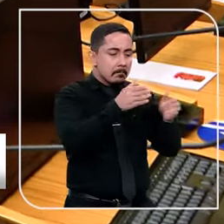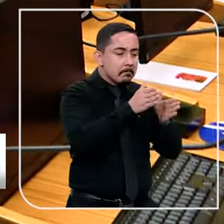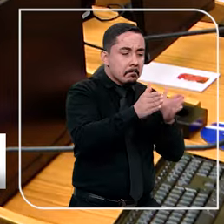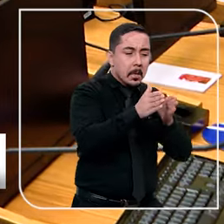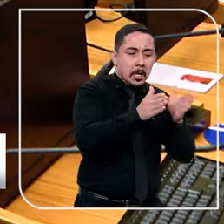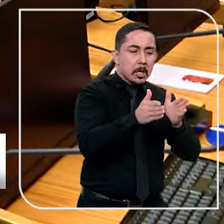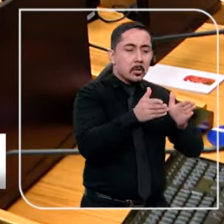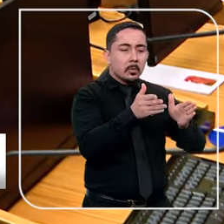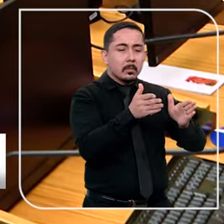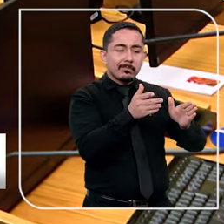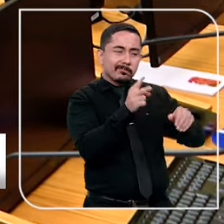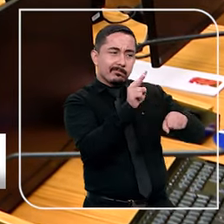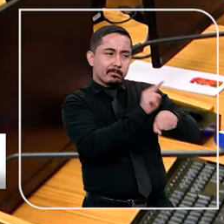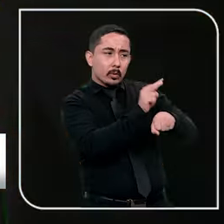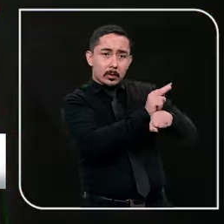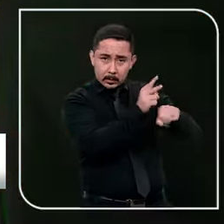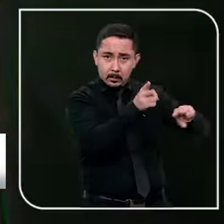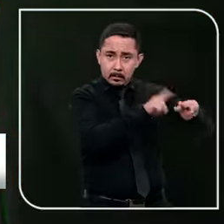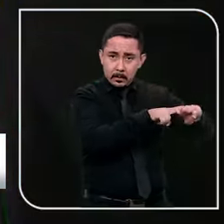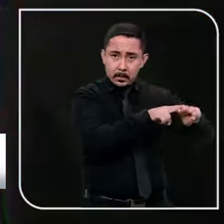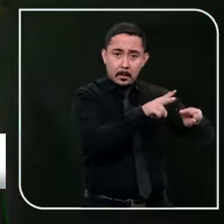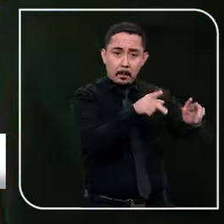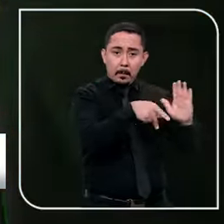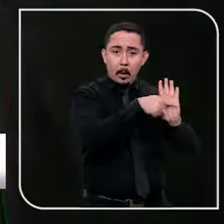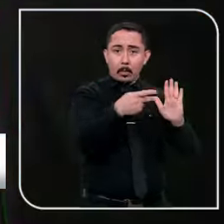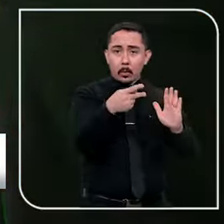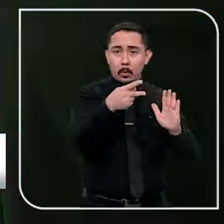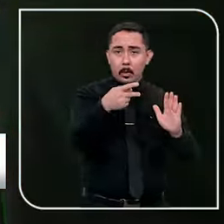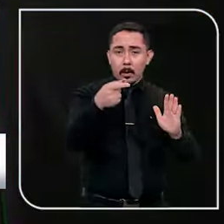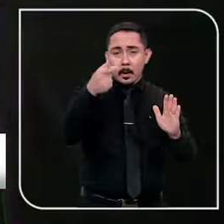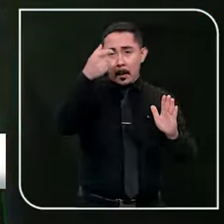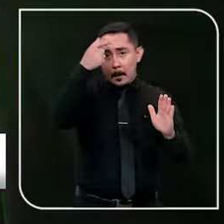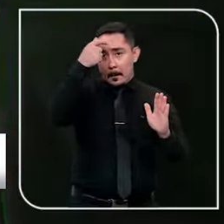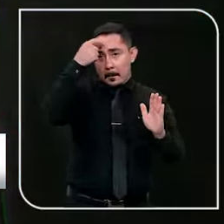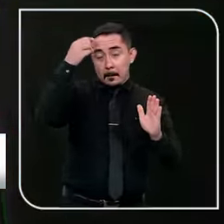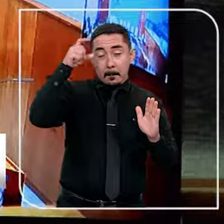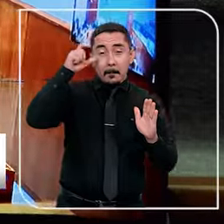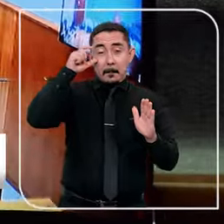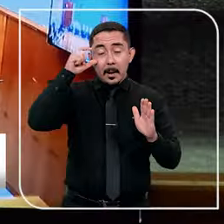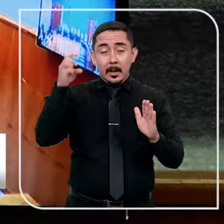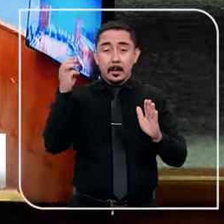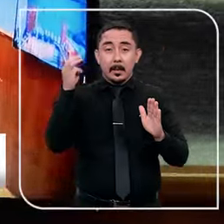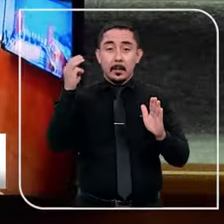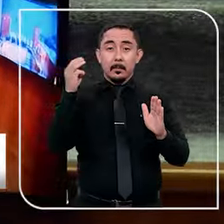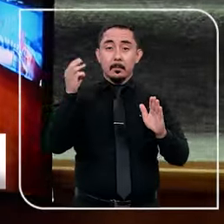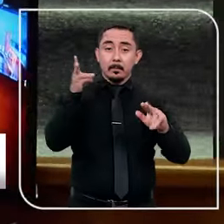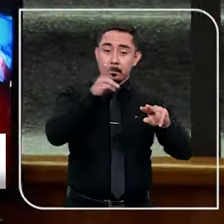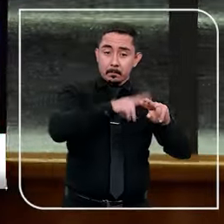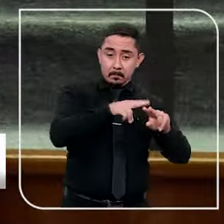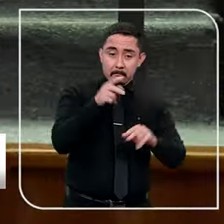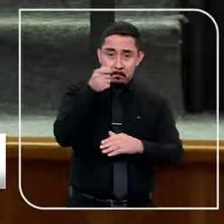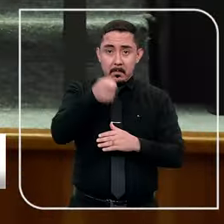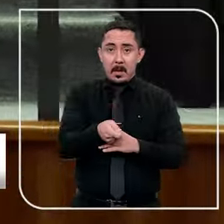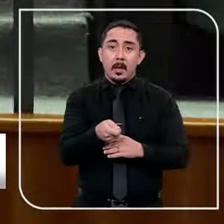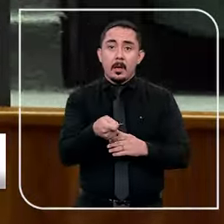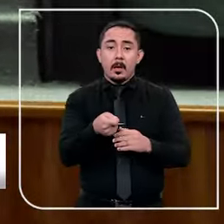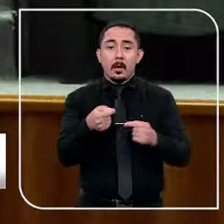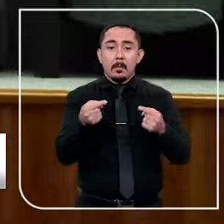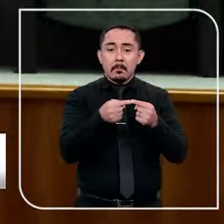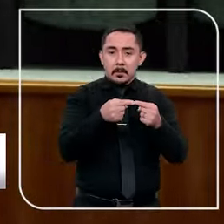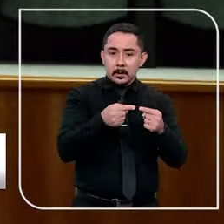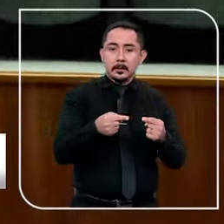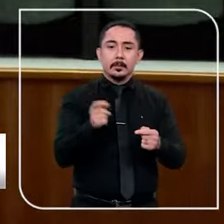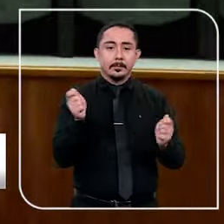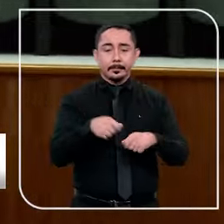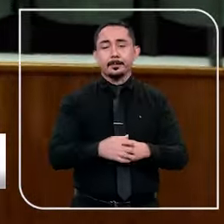possível fixar prazo de duração para as medidas protetivas da Lei Maria da Penha o julgamento está interrompido por pedido de